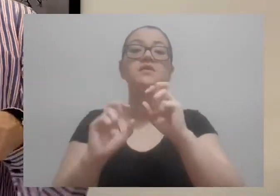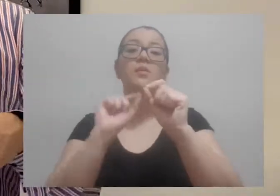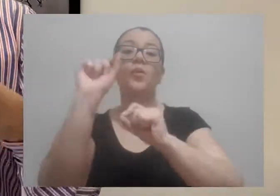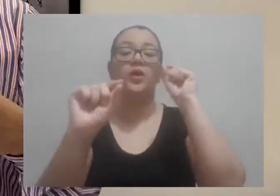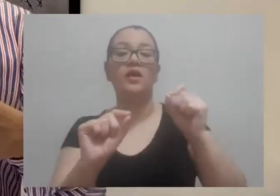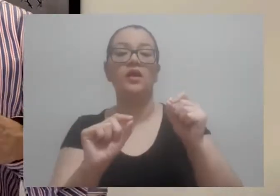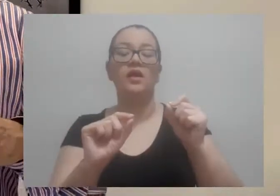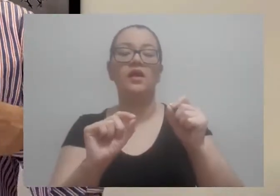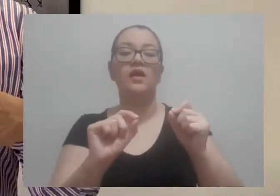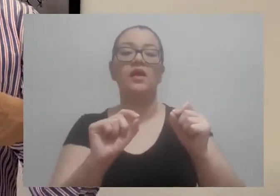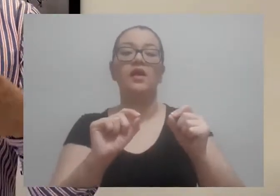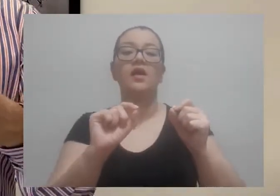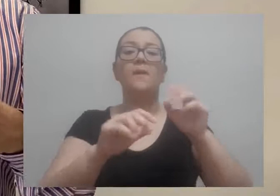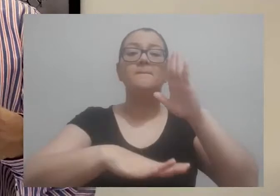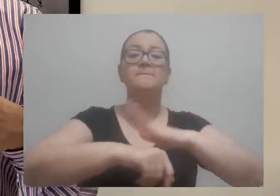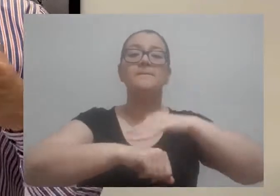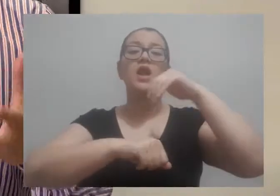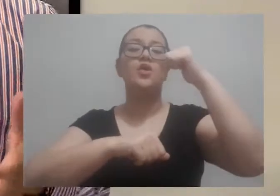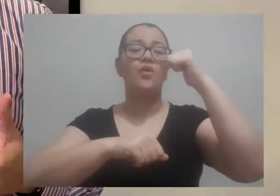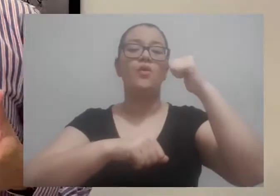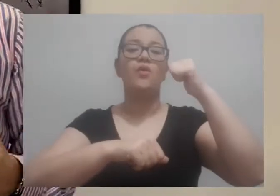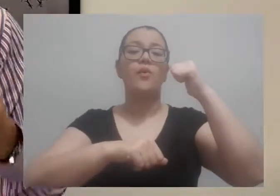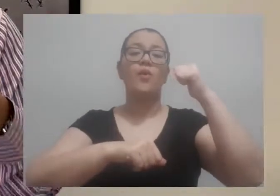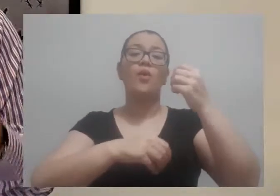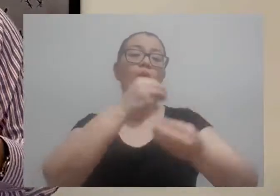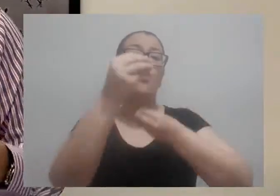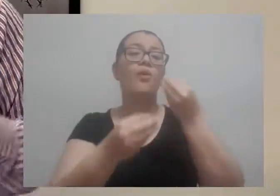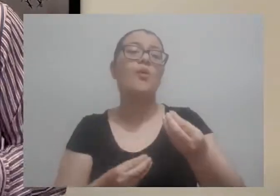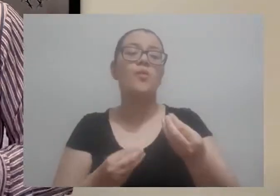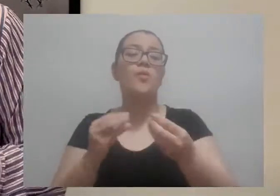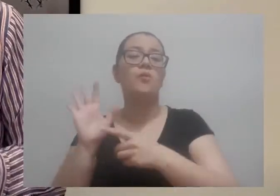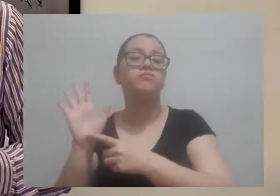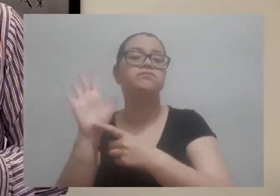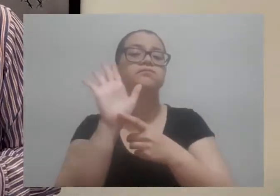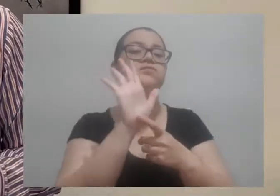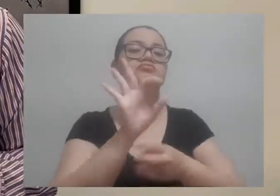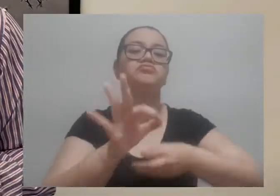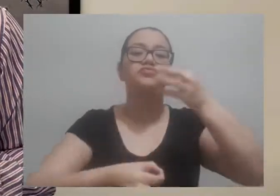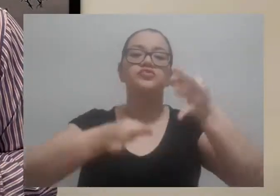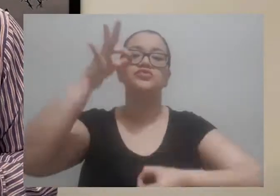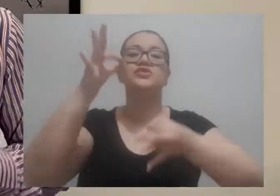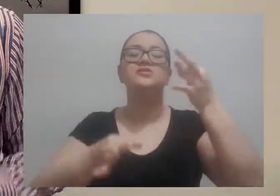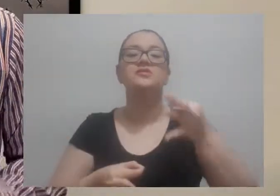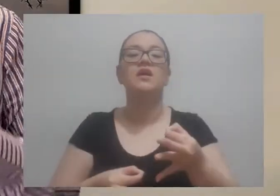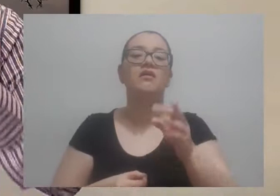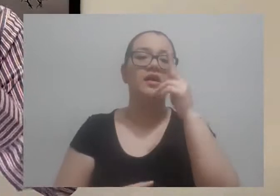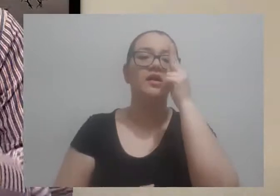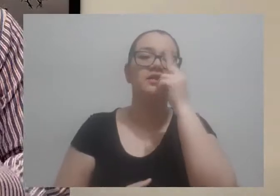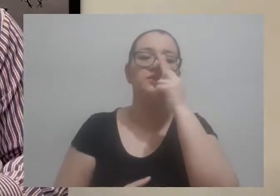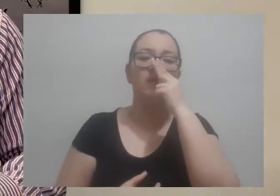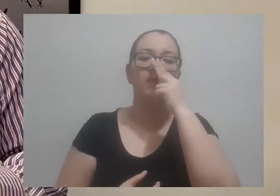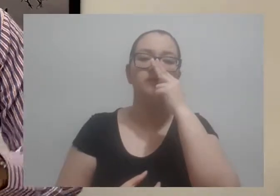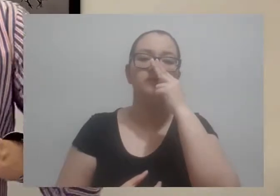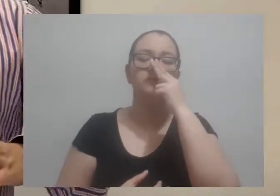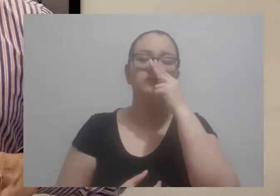qual o melhor tipo, qual o melhor modo de expressar essa justiça segundo os cristãos são chamados. Os cristãos, nós somos